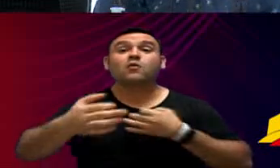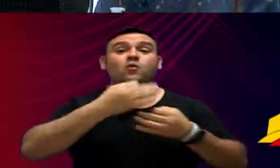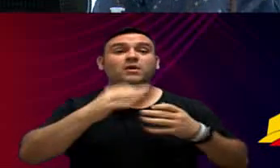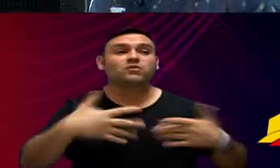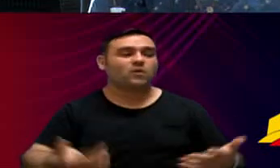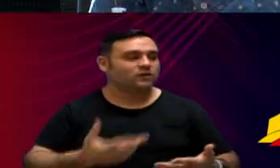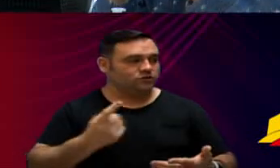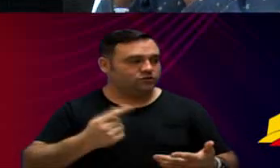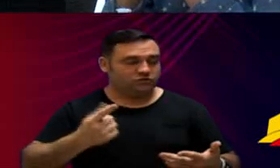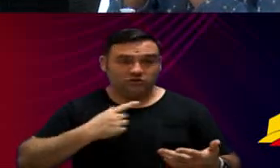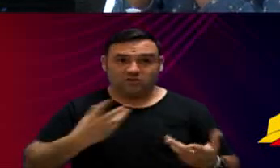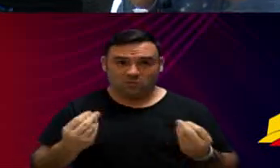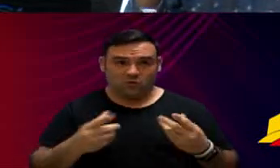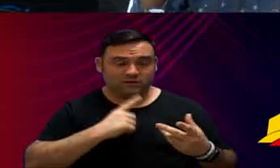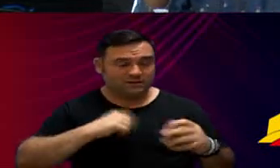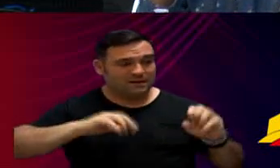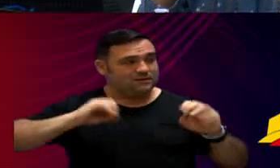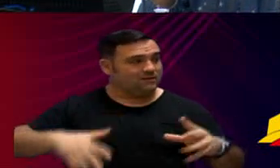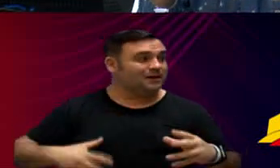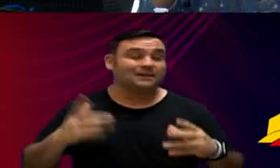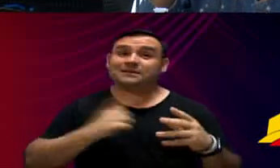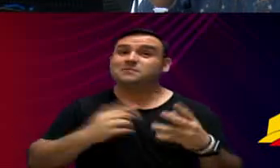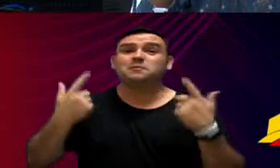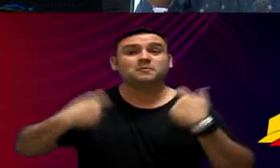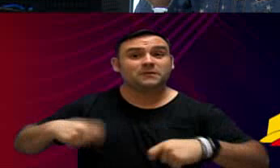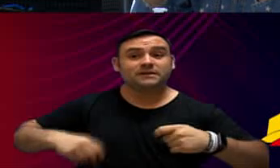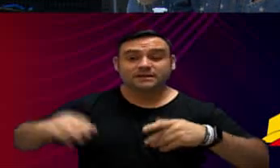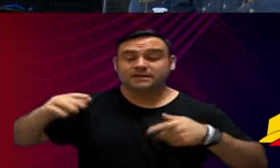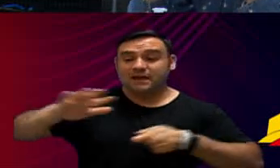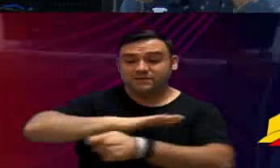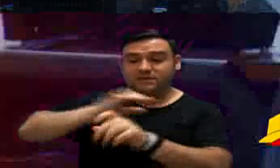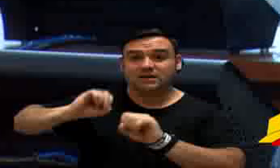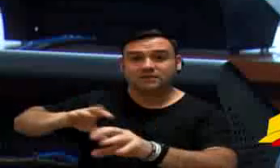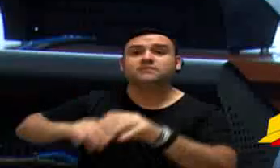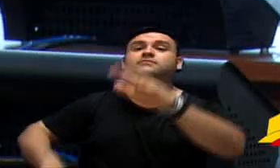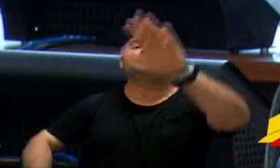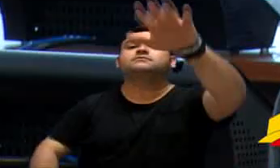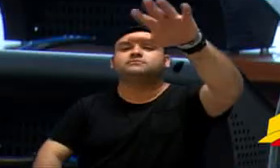Tem muito dinheiro para educação. Disso. Tem tanto que se investir em educação hoje.